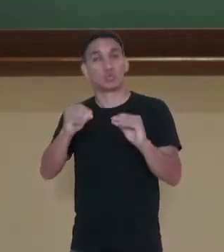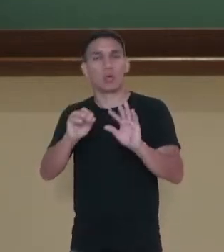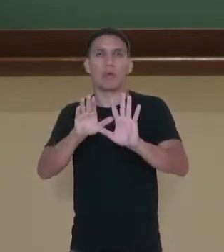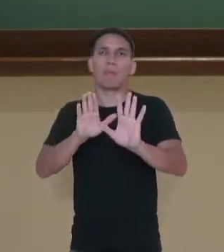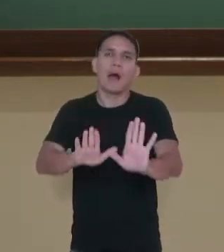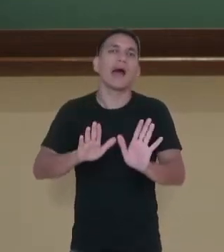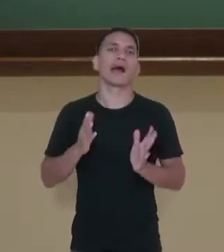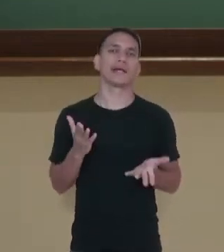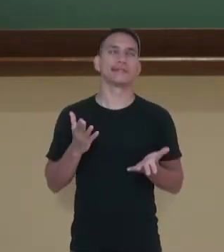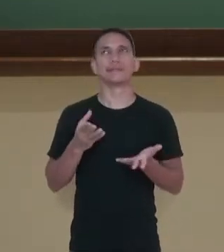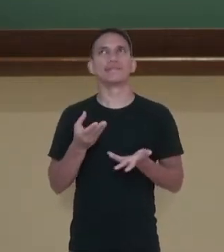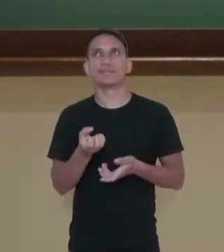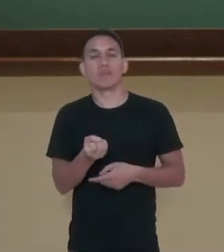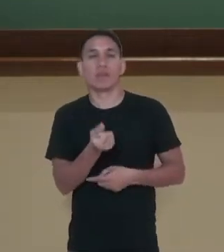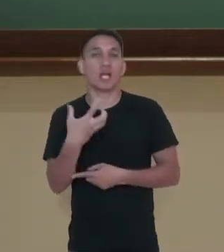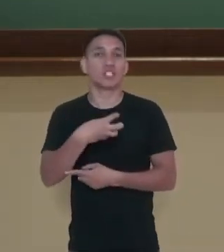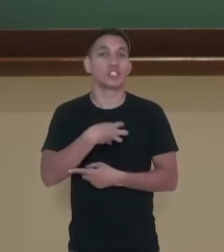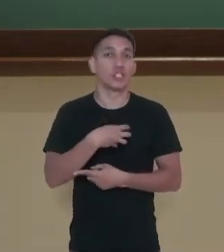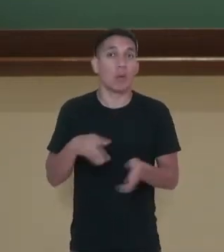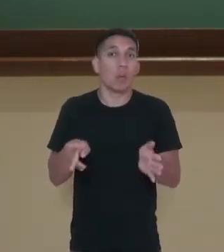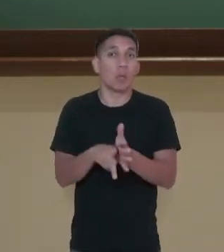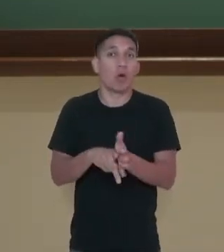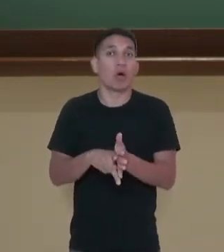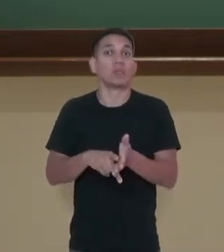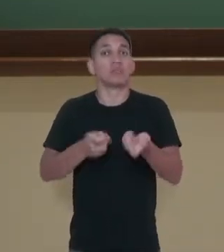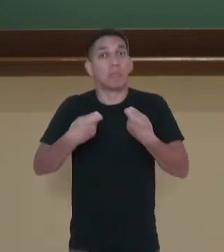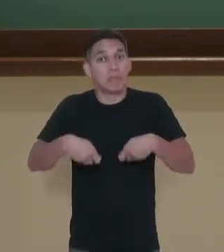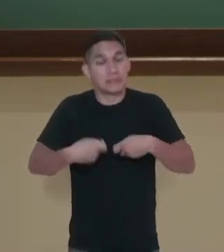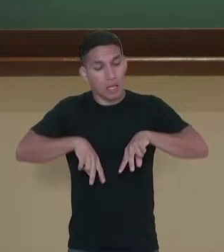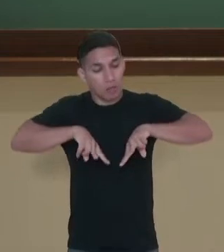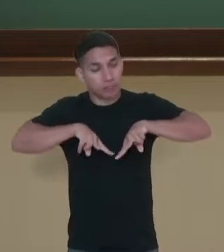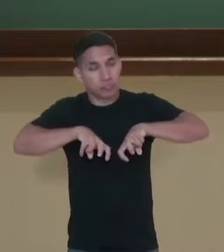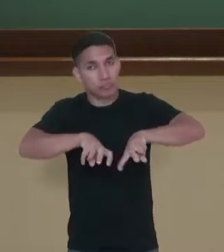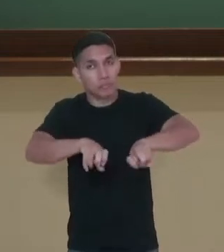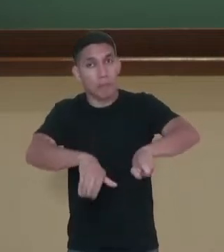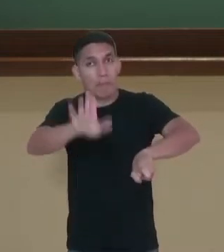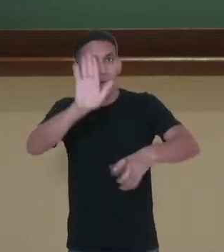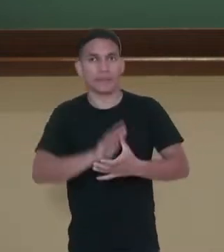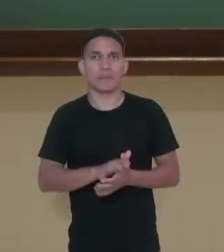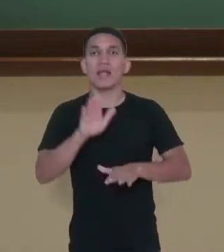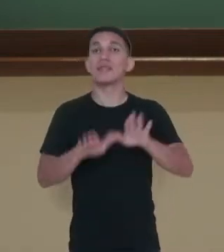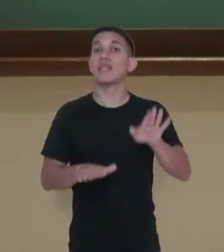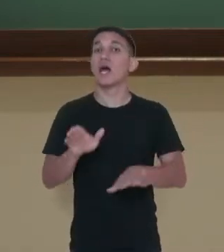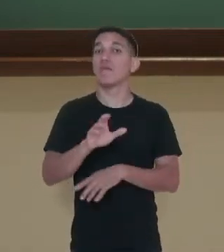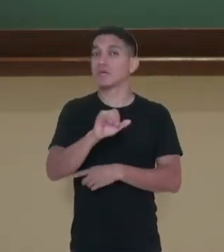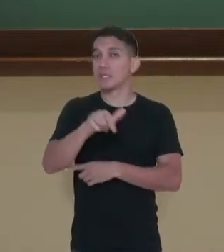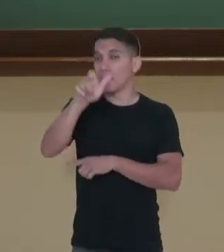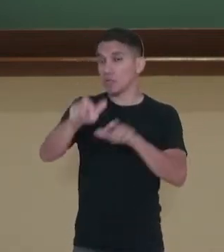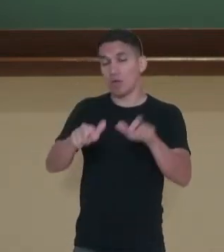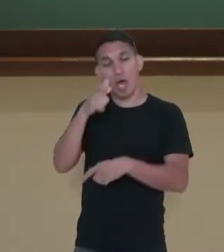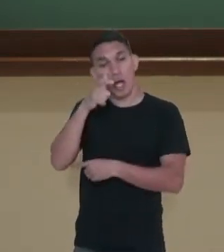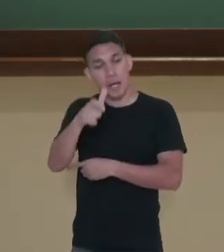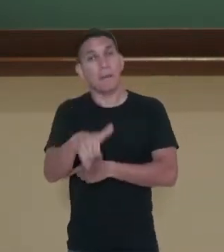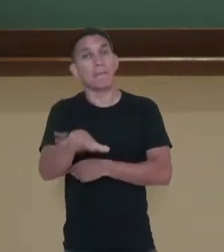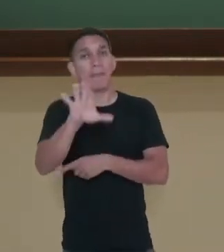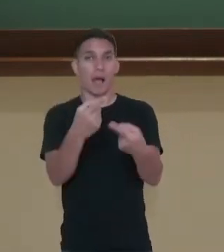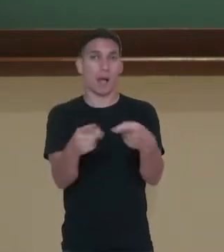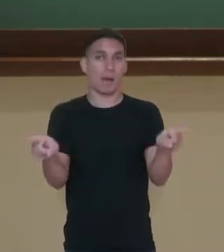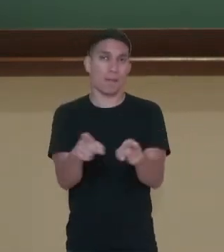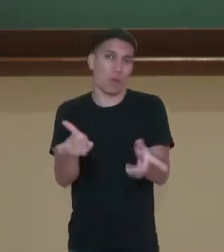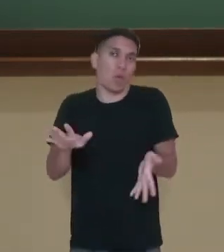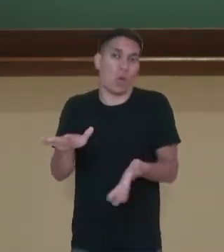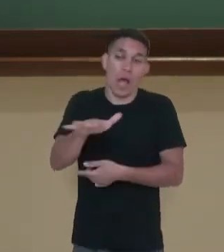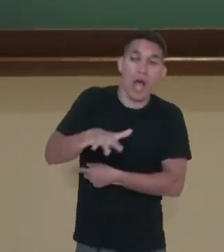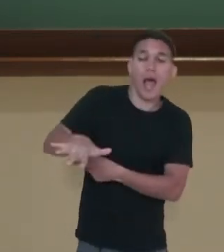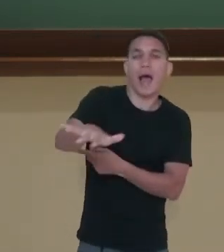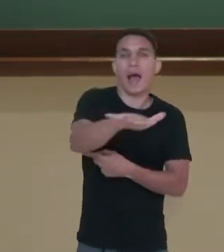ser, é algo que já é explorado. Talvez quem se interesse mais por música, pelo universo